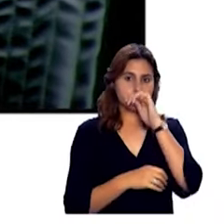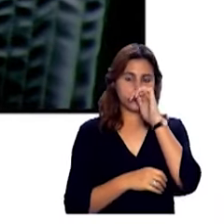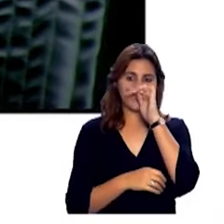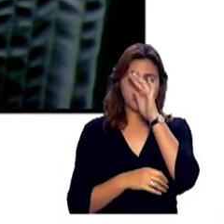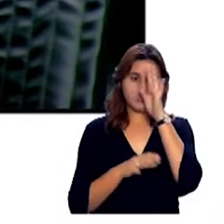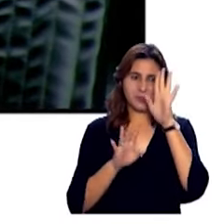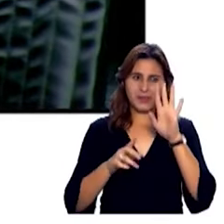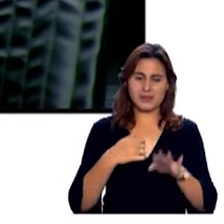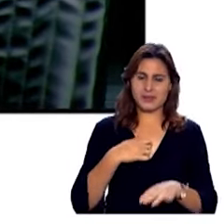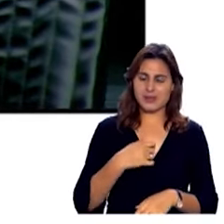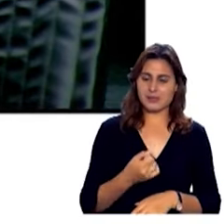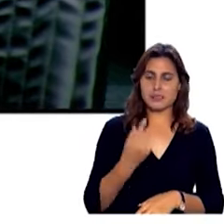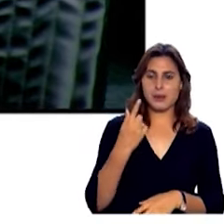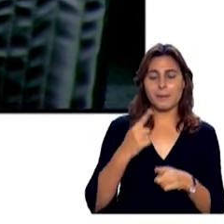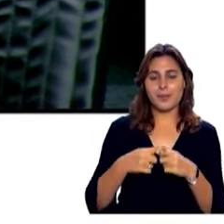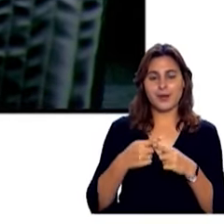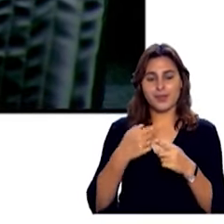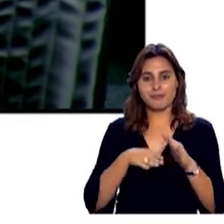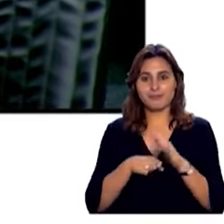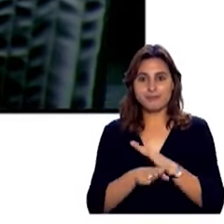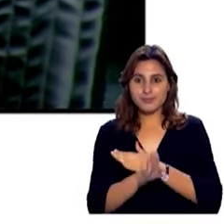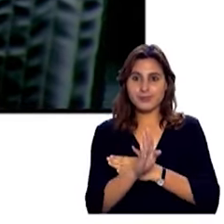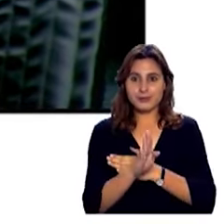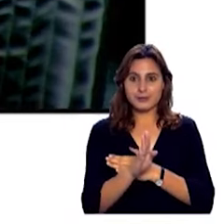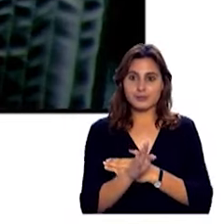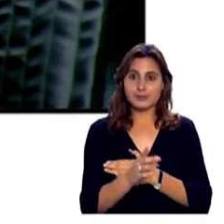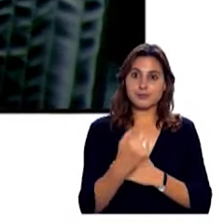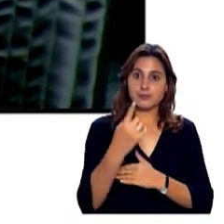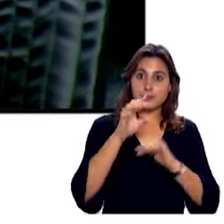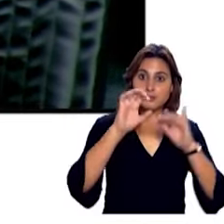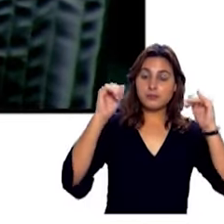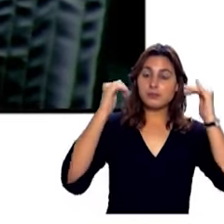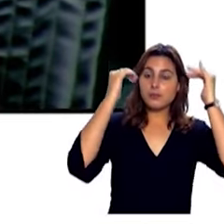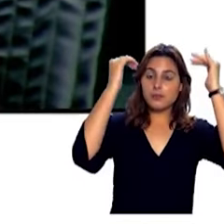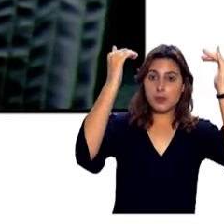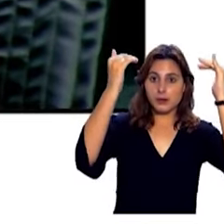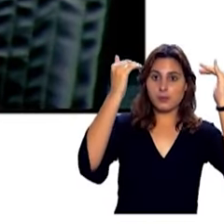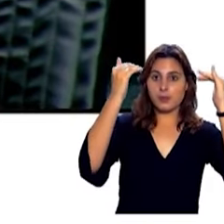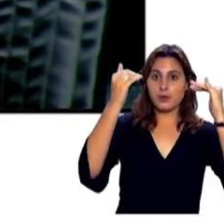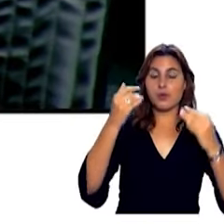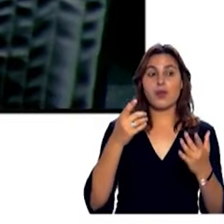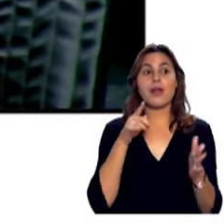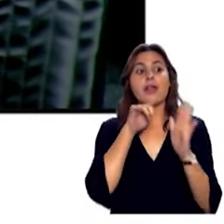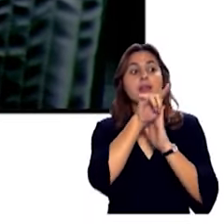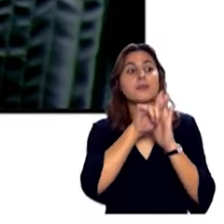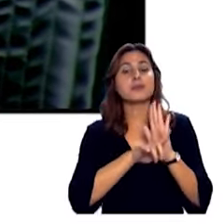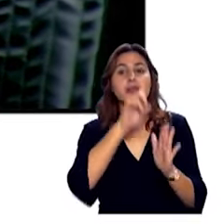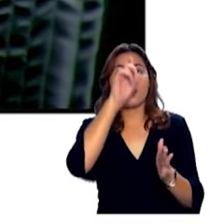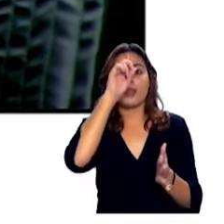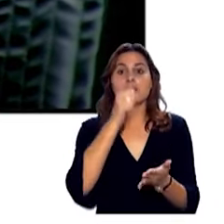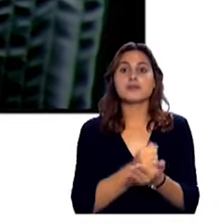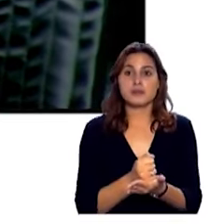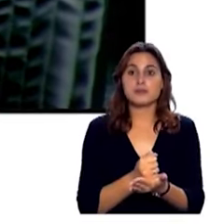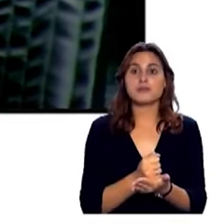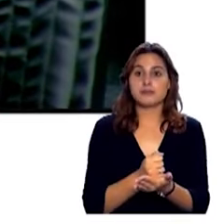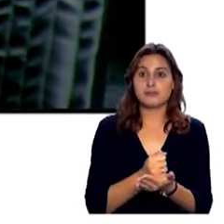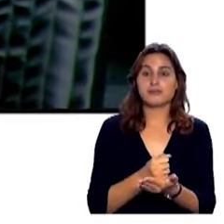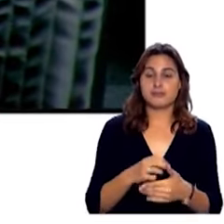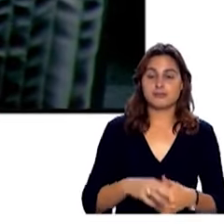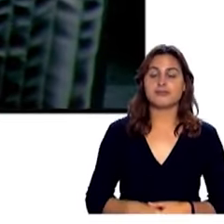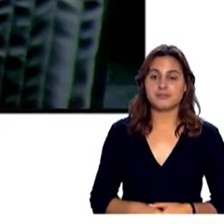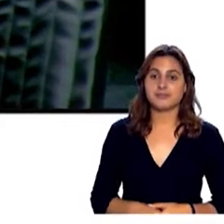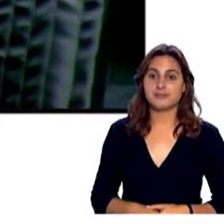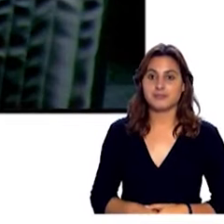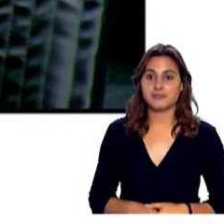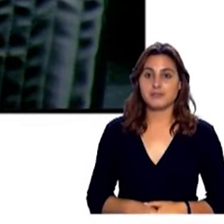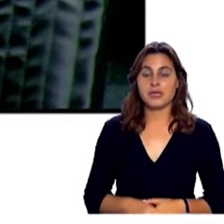porque nós estamos muito acostumados com um modelo em que os tribunais superiores é o caso por exemplo do Superior Tribunal de Justiça caça a decisão que aplica de